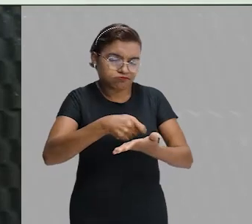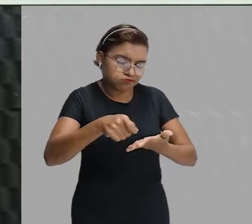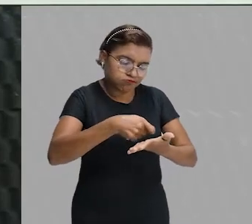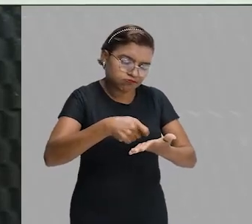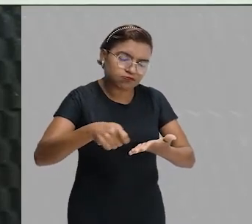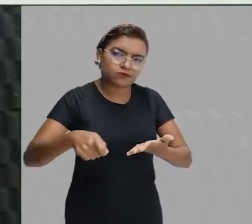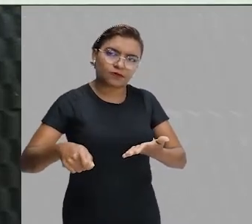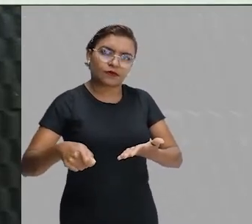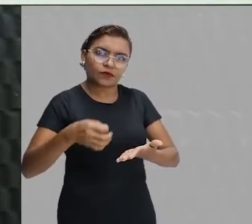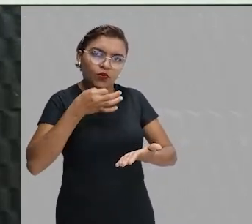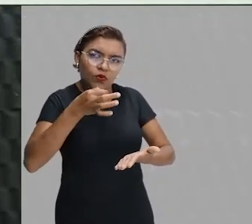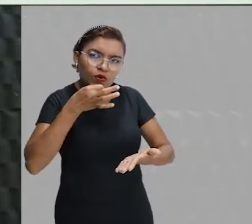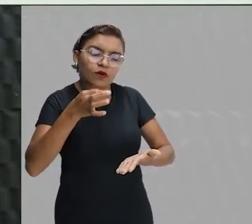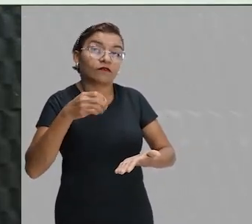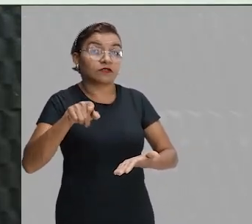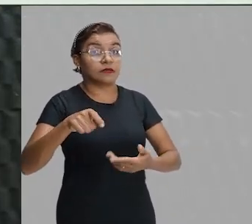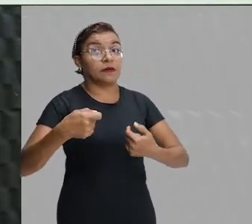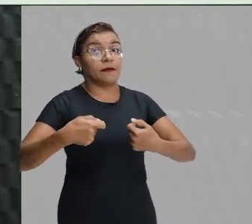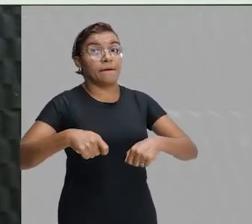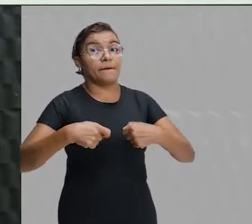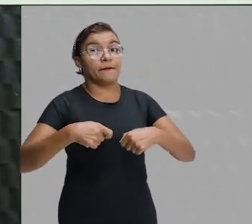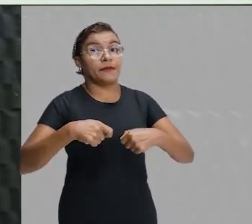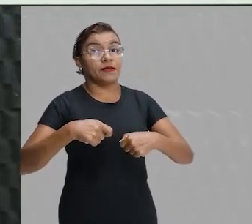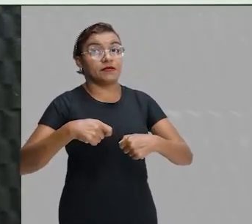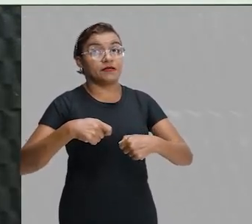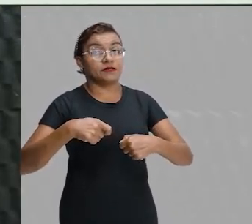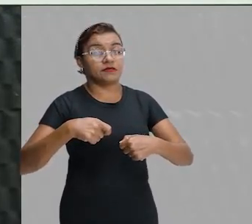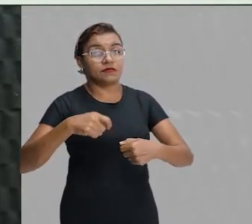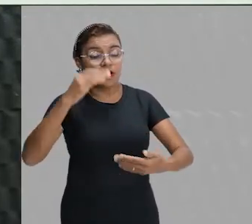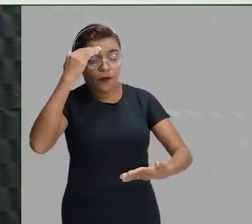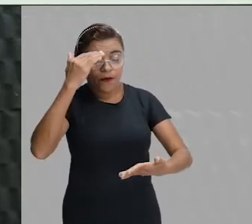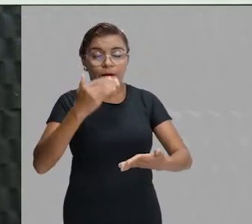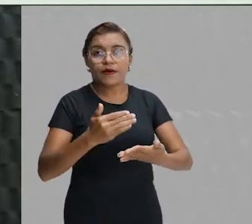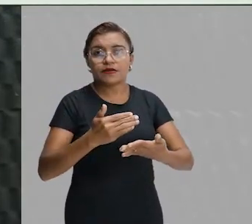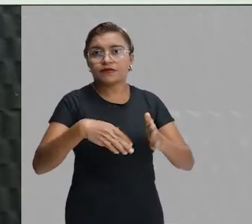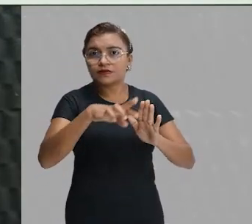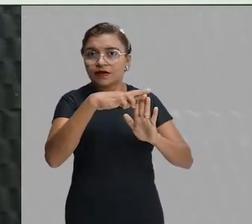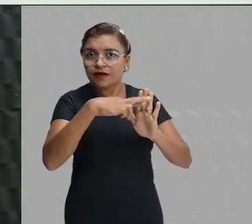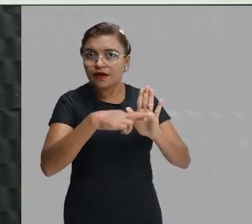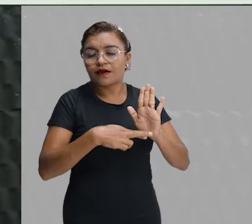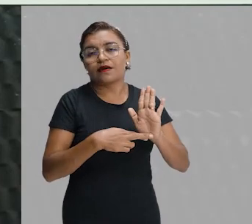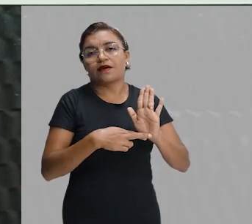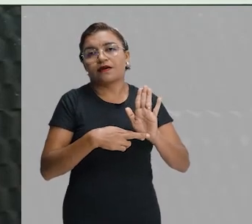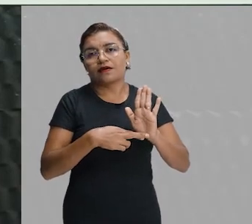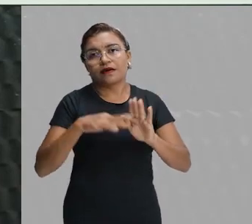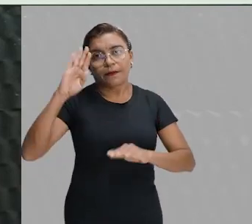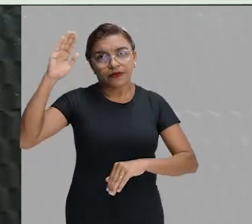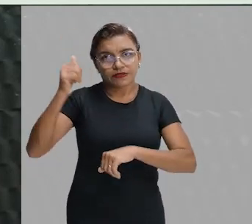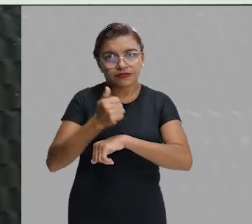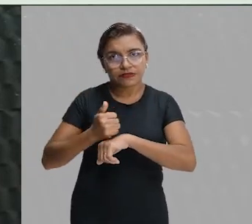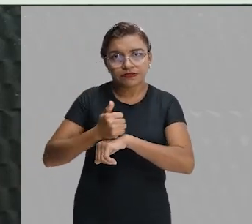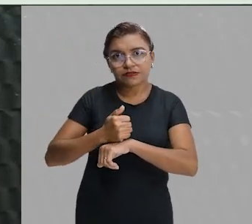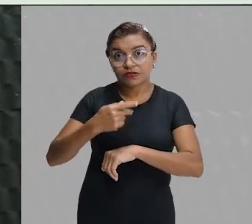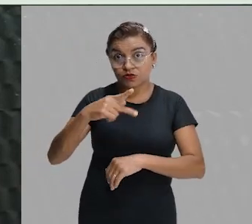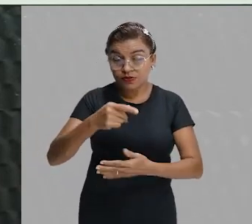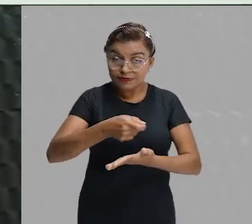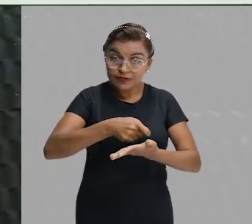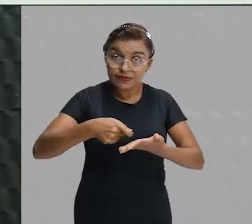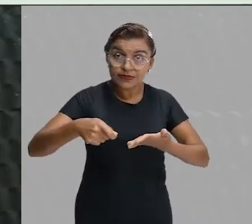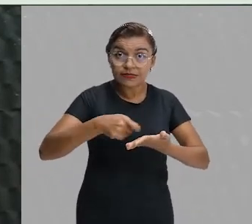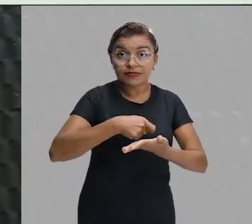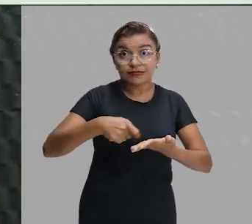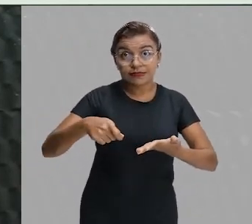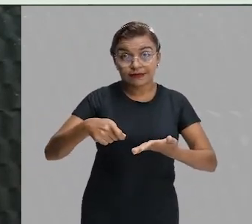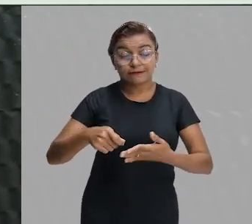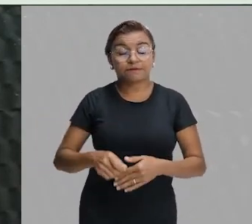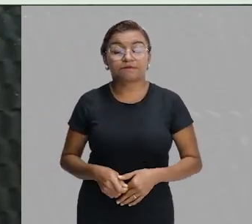exemplo, uma argumentação, você precisa obedecer este critério, este princípio dentro da sua escrita, dentro da sua fala. Então,